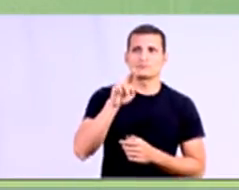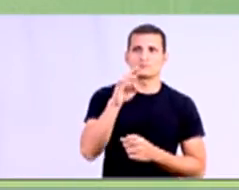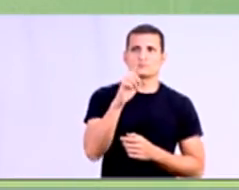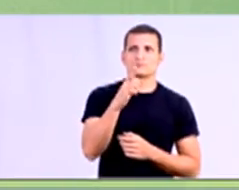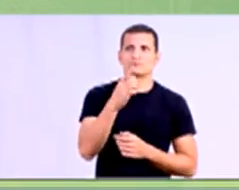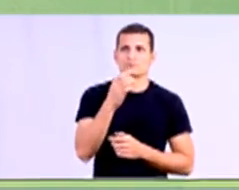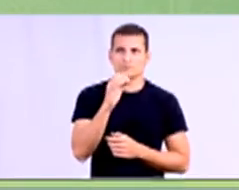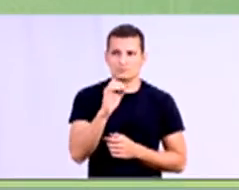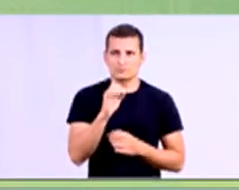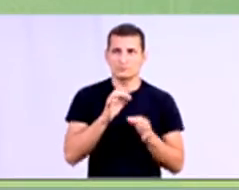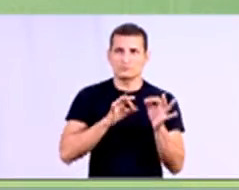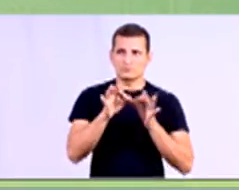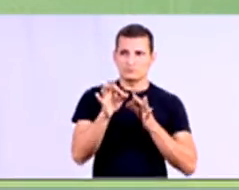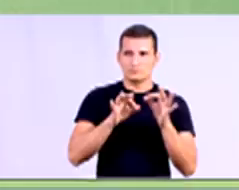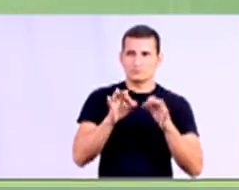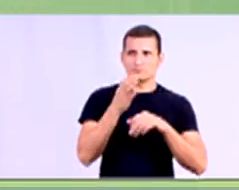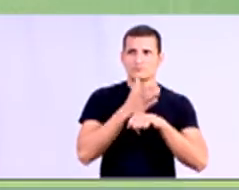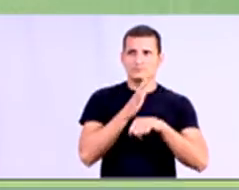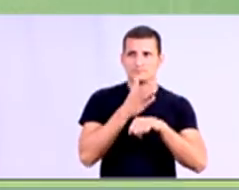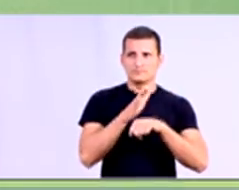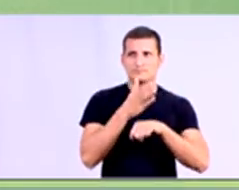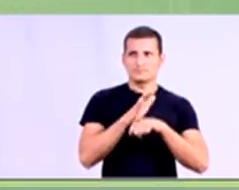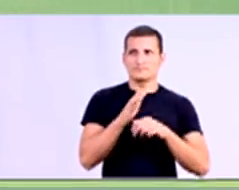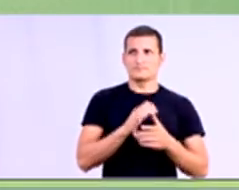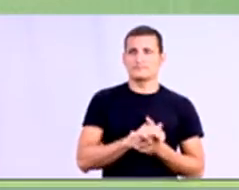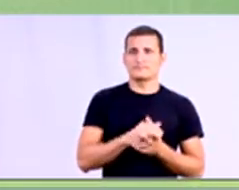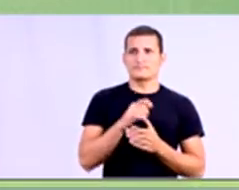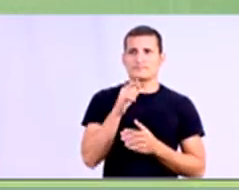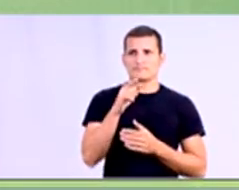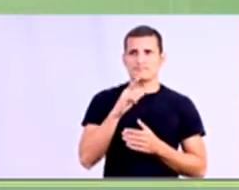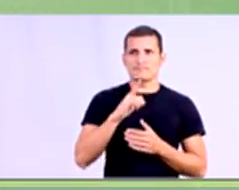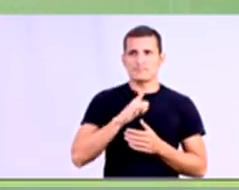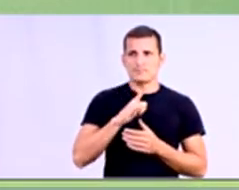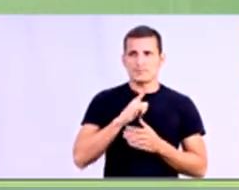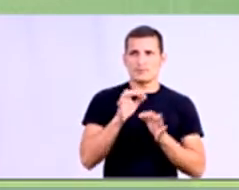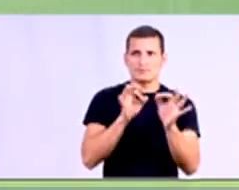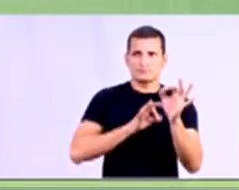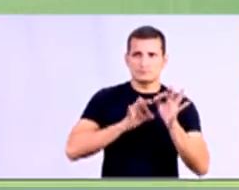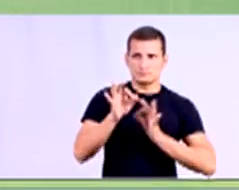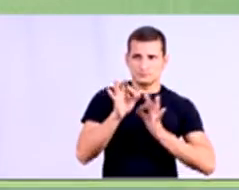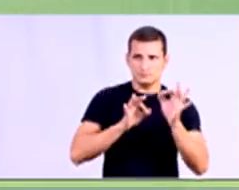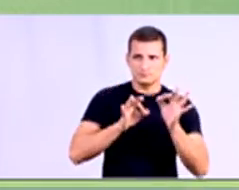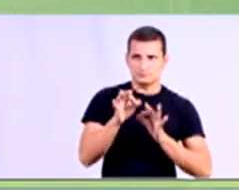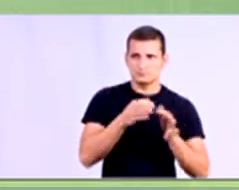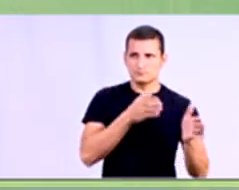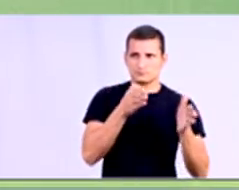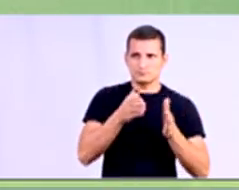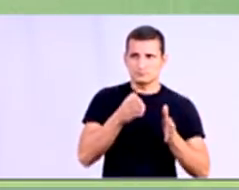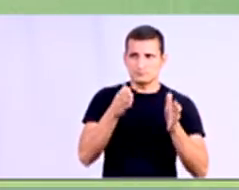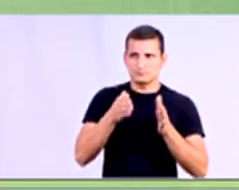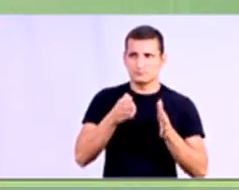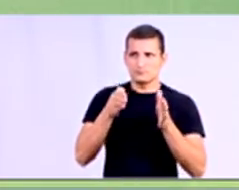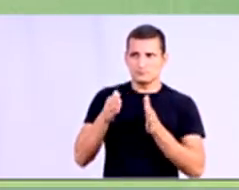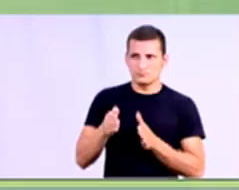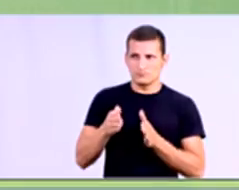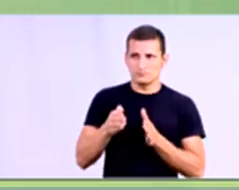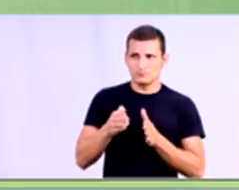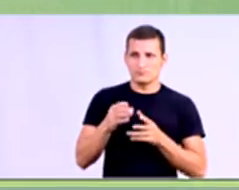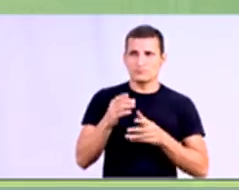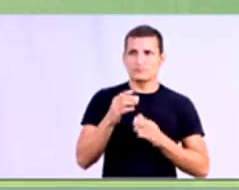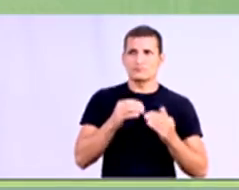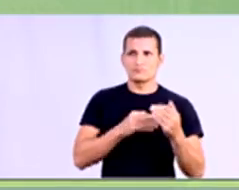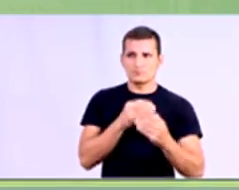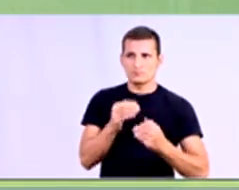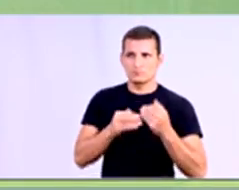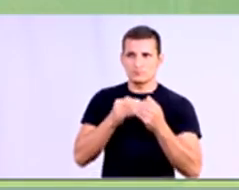de uma atividade. Comumente, isso envolve a modelagem das etapas sequenciais de um